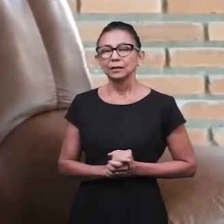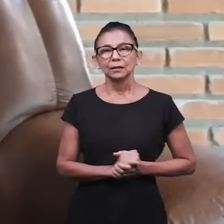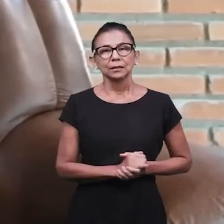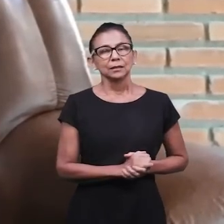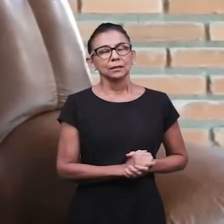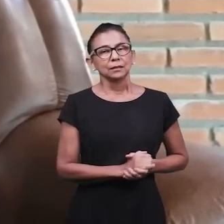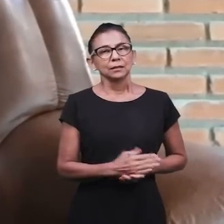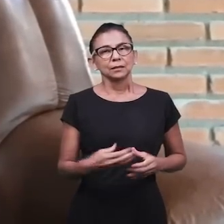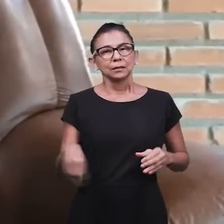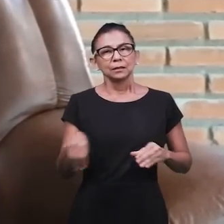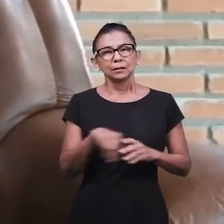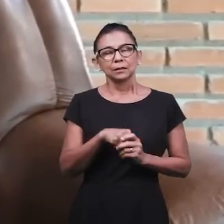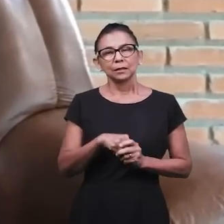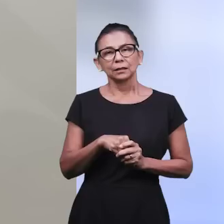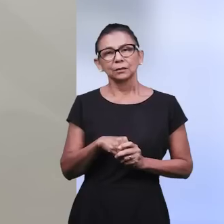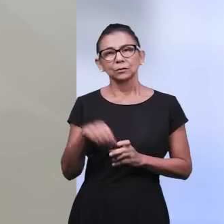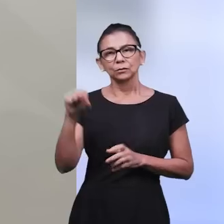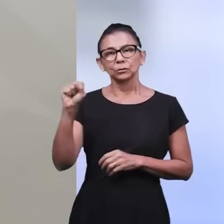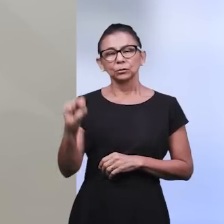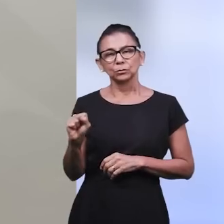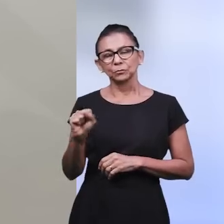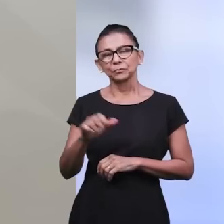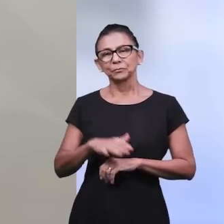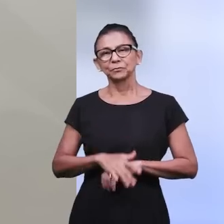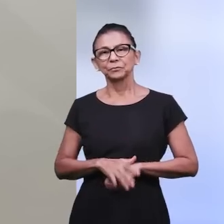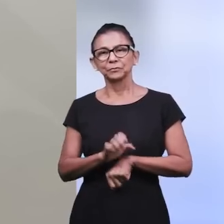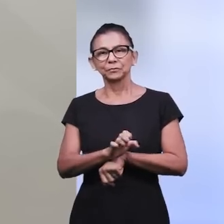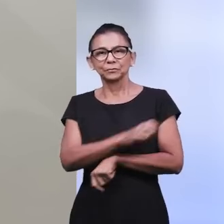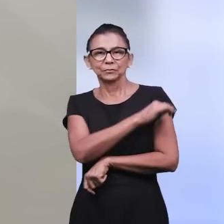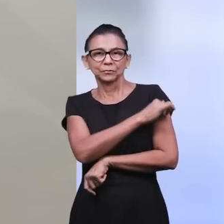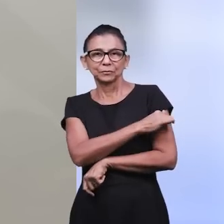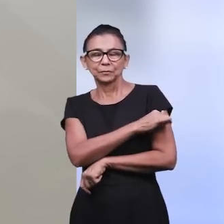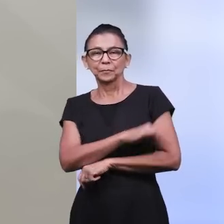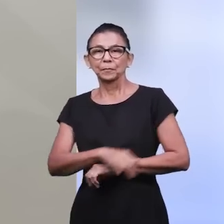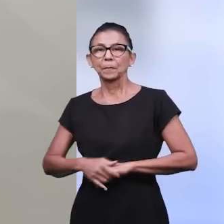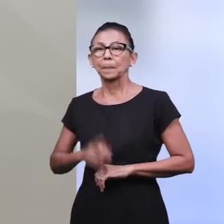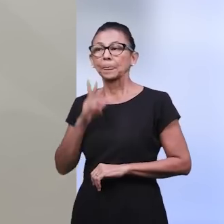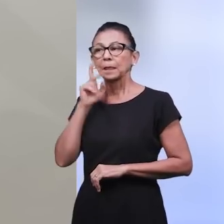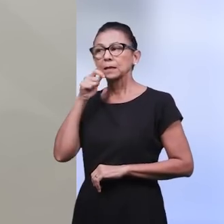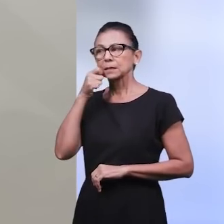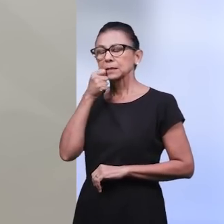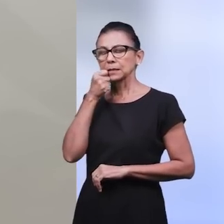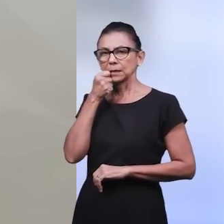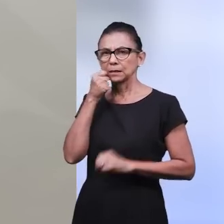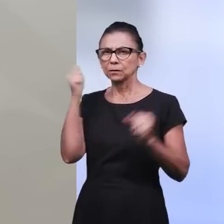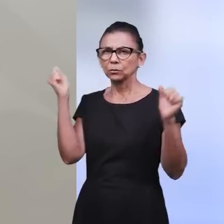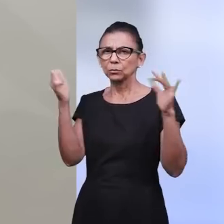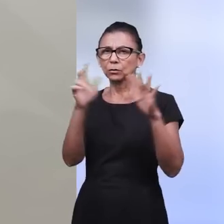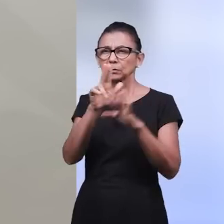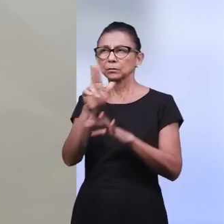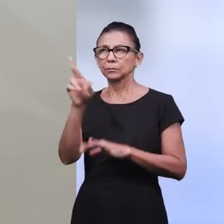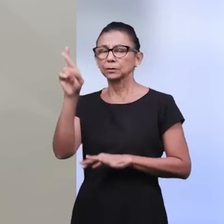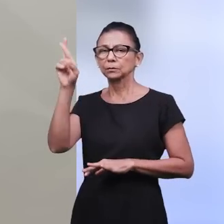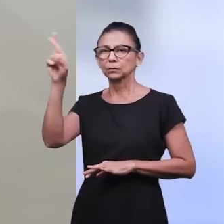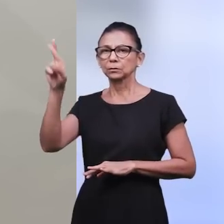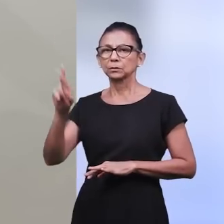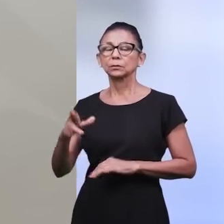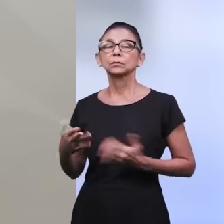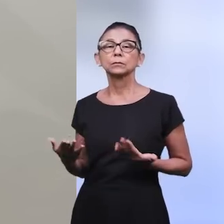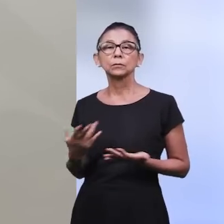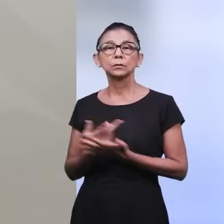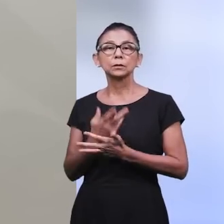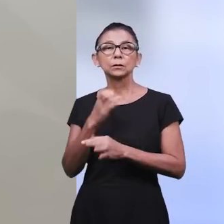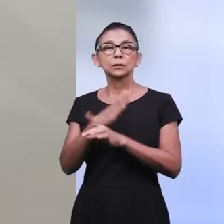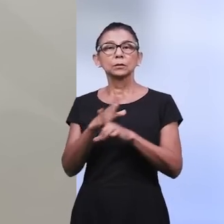1, no estado do Rio de Janeiro. Nós vamos iniciar falando de uma ceia de glorificação ao Senhor, realizada pelo Grupo de Oração